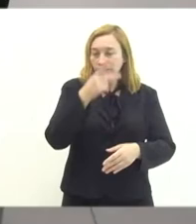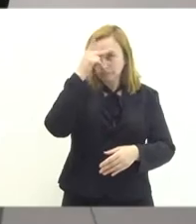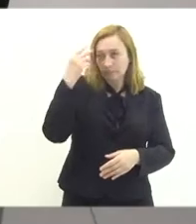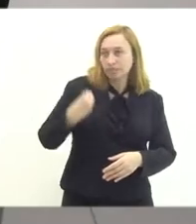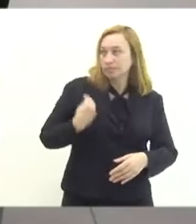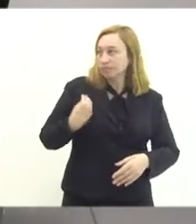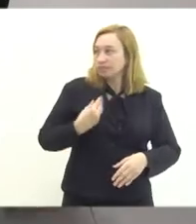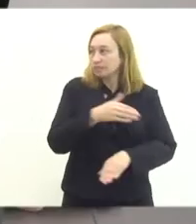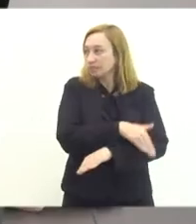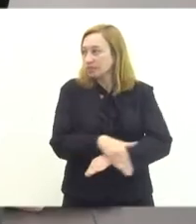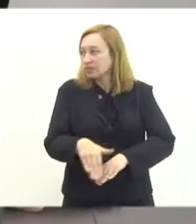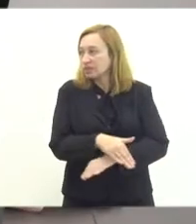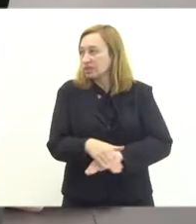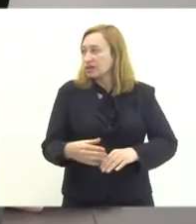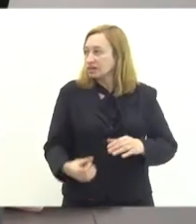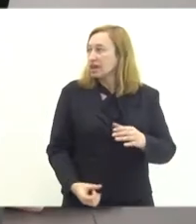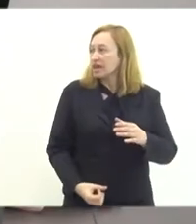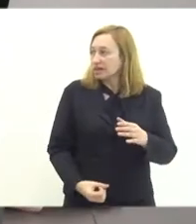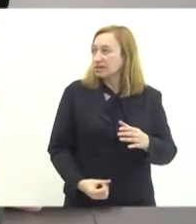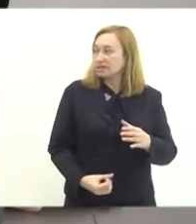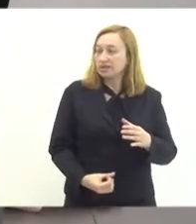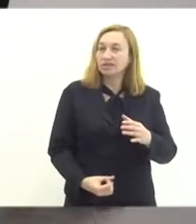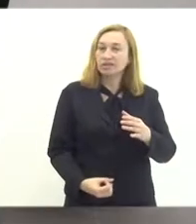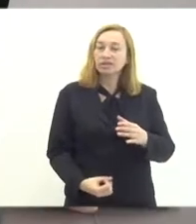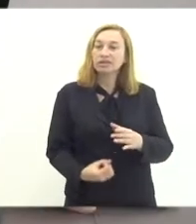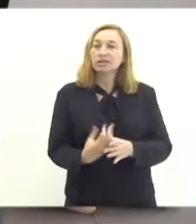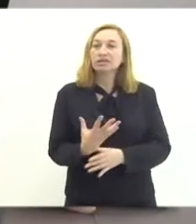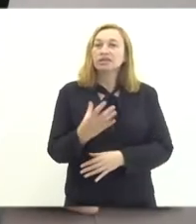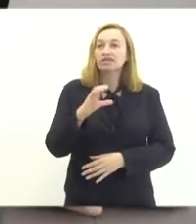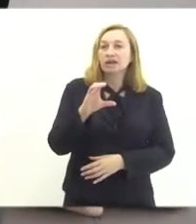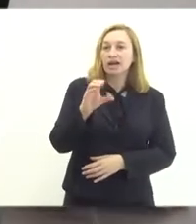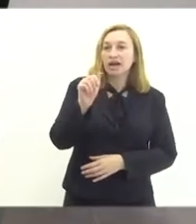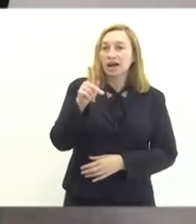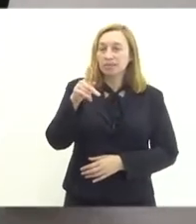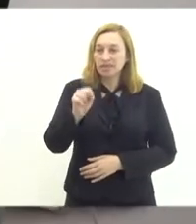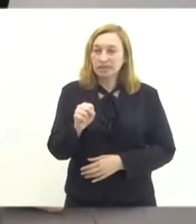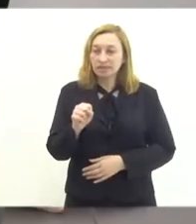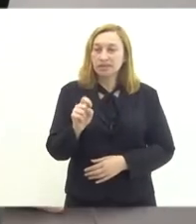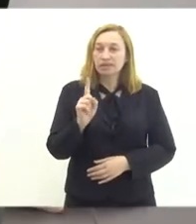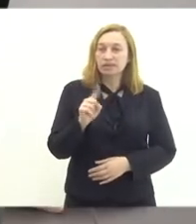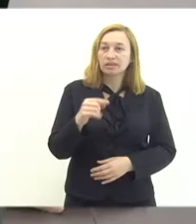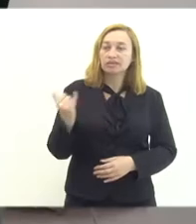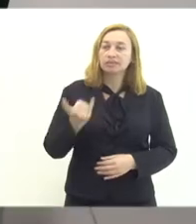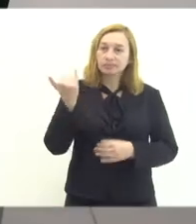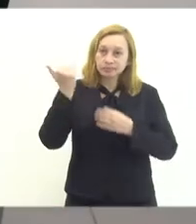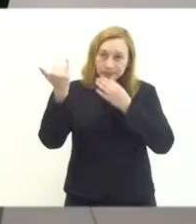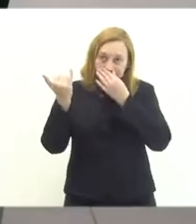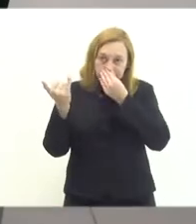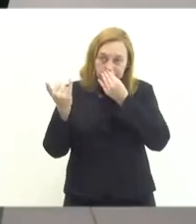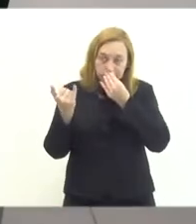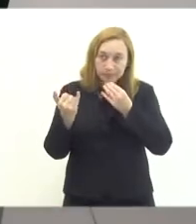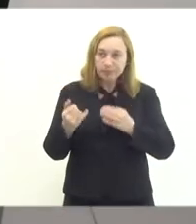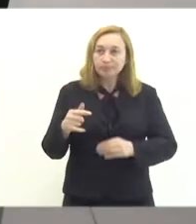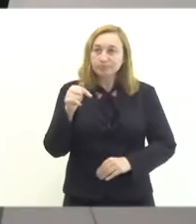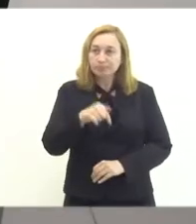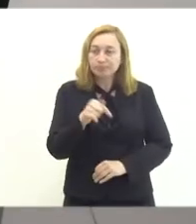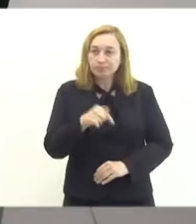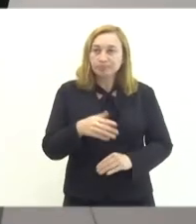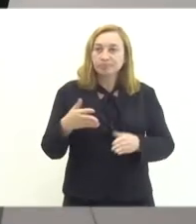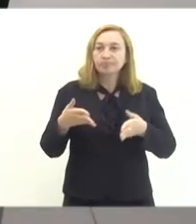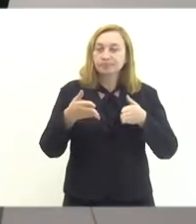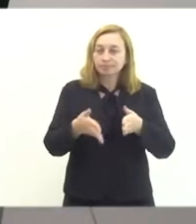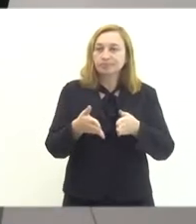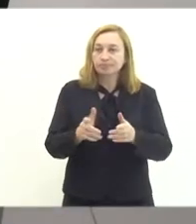começo criação do nosso capita de na região central né que a gente também briga tanto para que a gente tem é porque é aqui que é uma